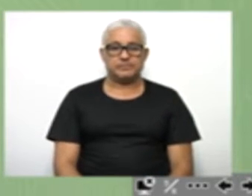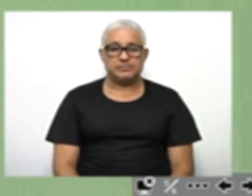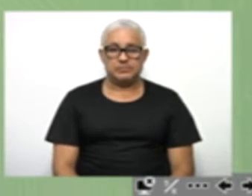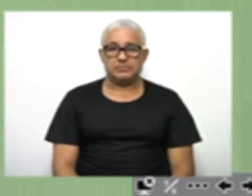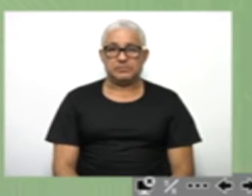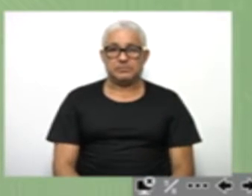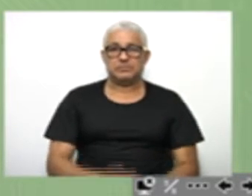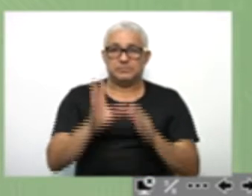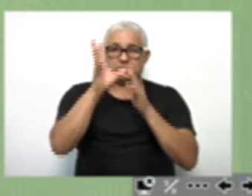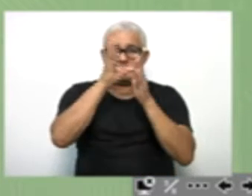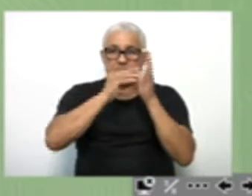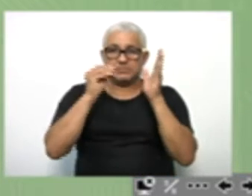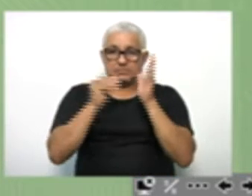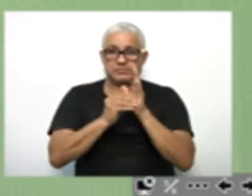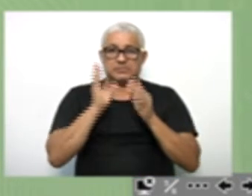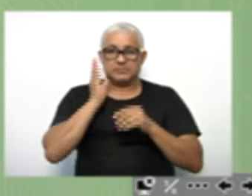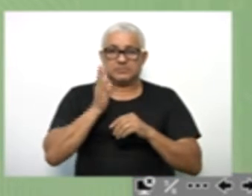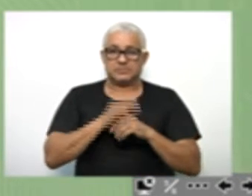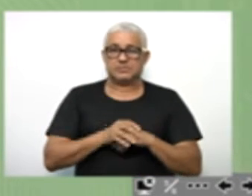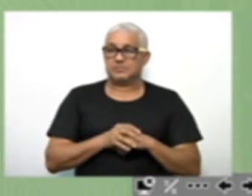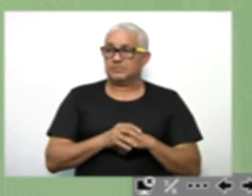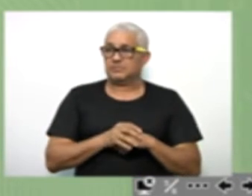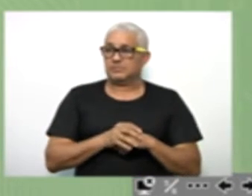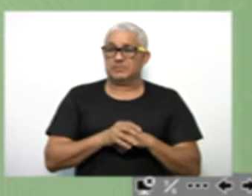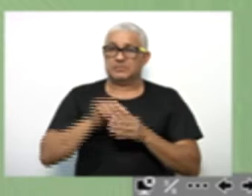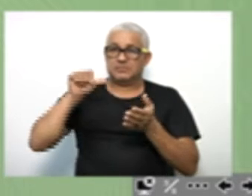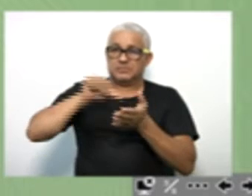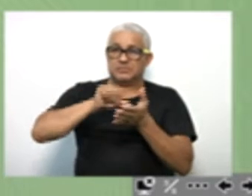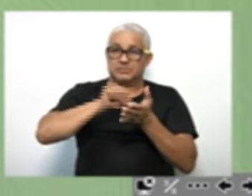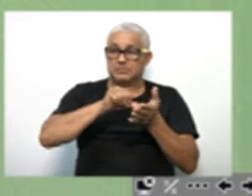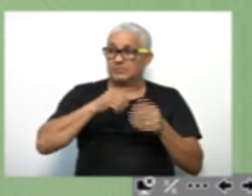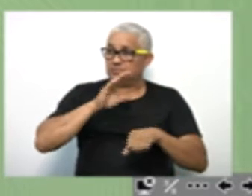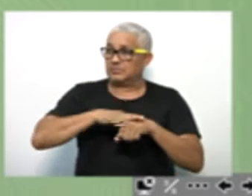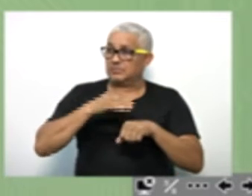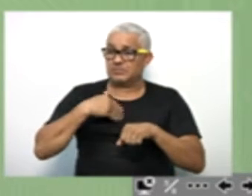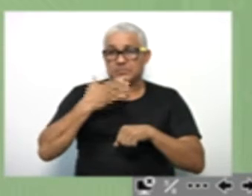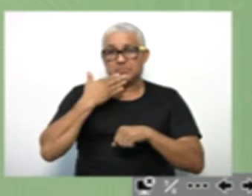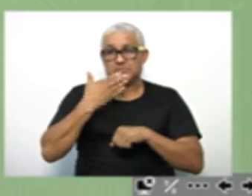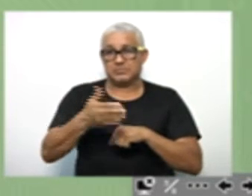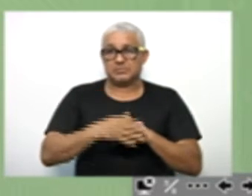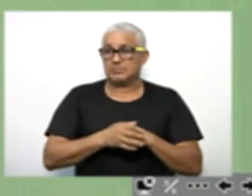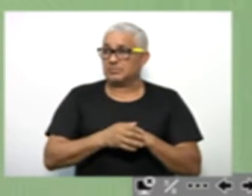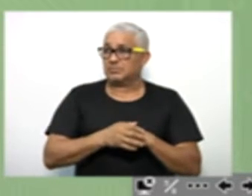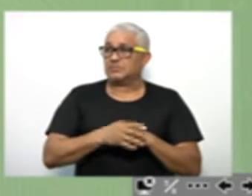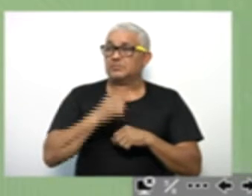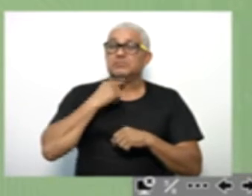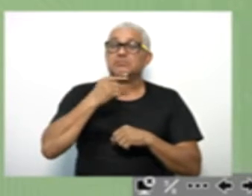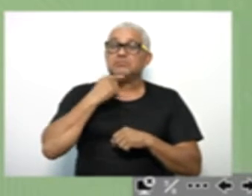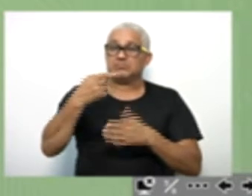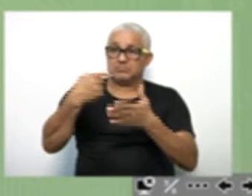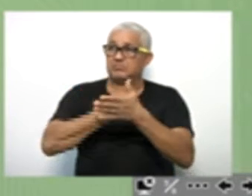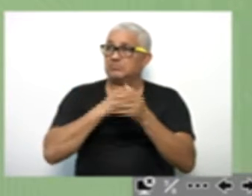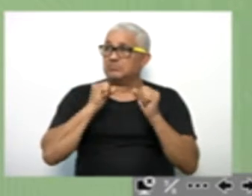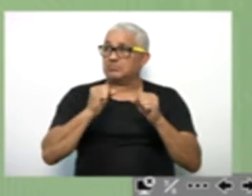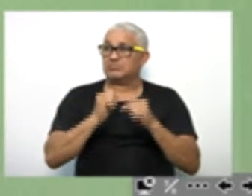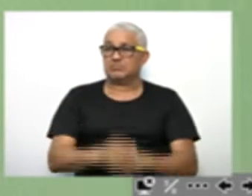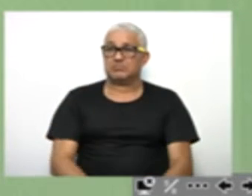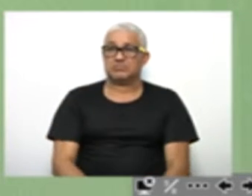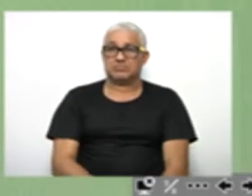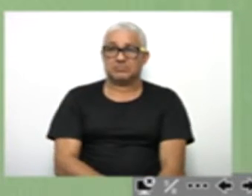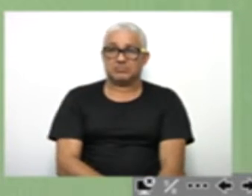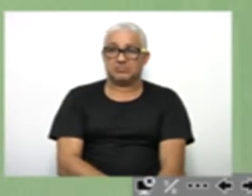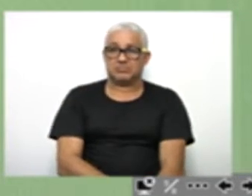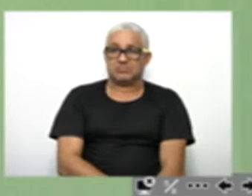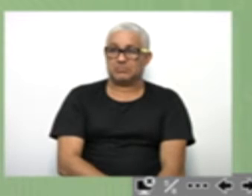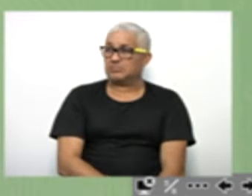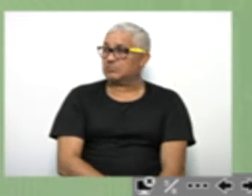abordagem aqui, uma solicitação aos polos, Sim, para professor. que nos mandem algumas dúvidas e aí, tão logo chegando aqui,